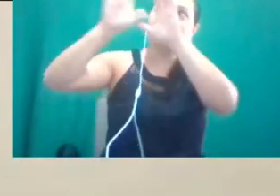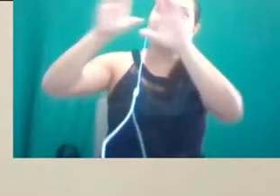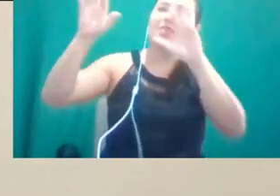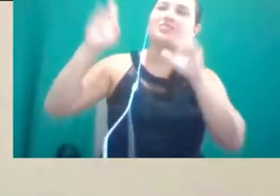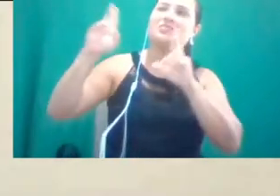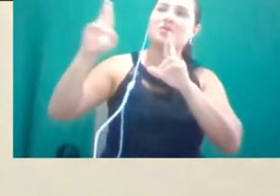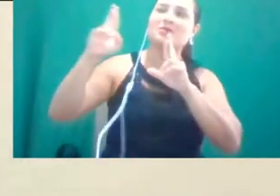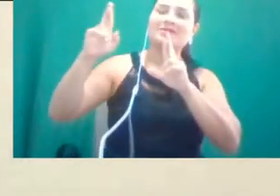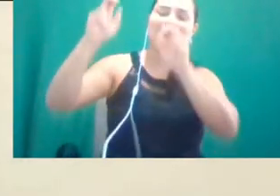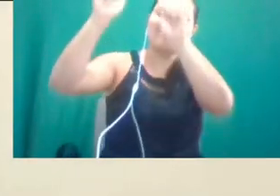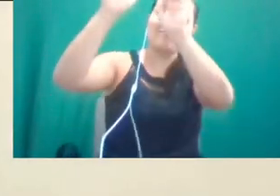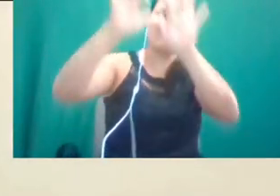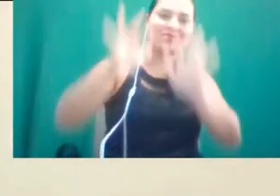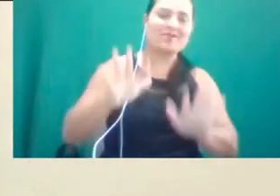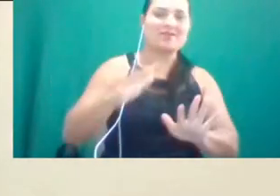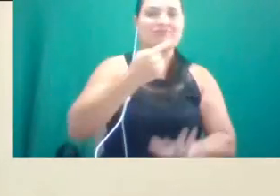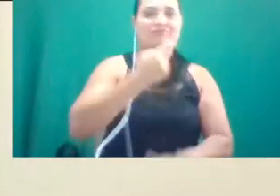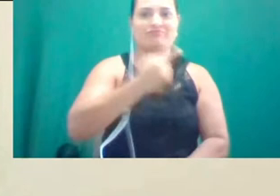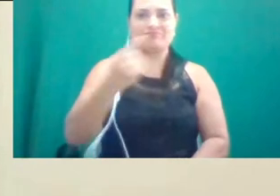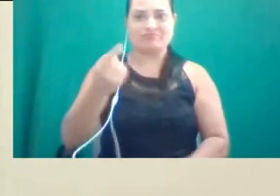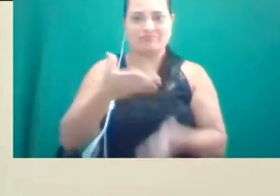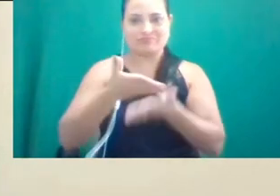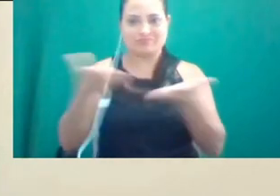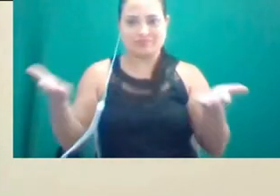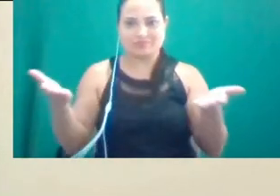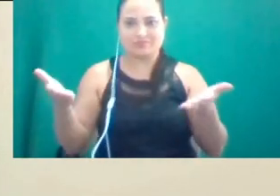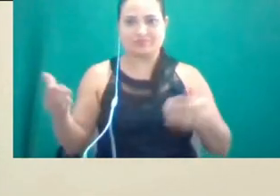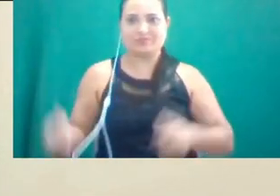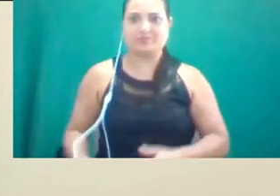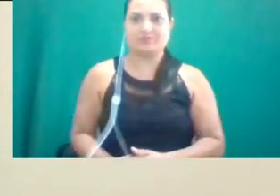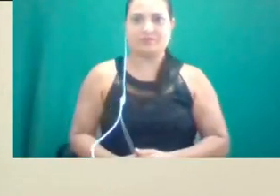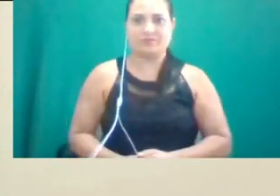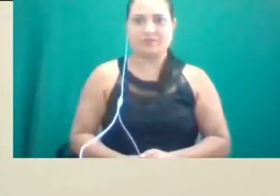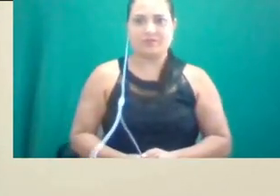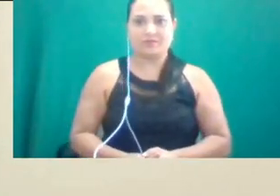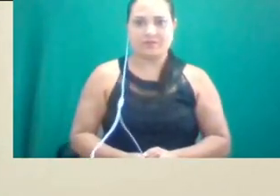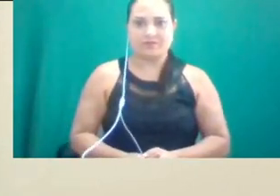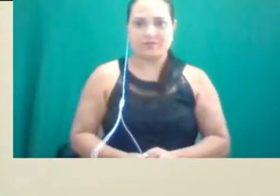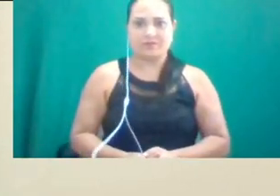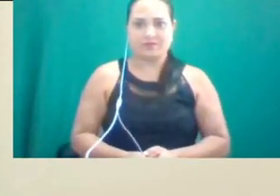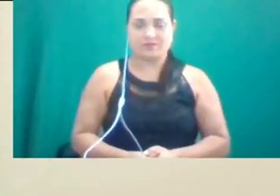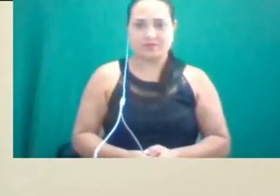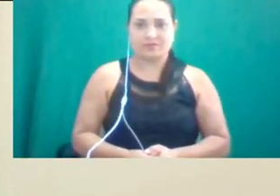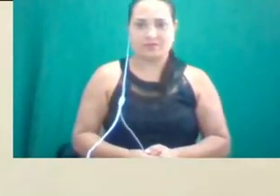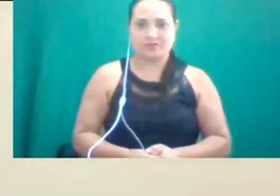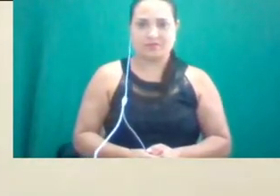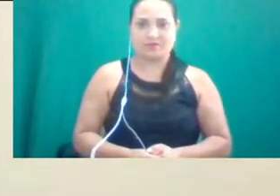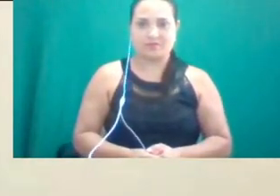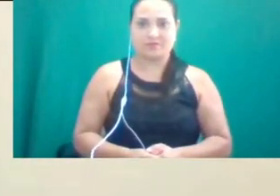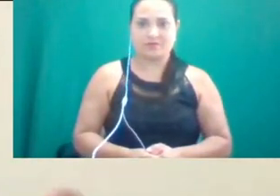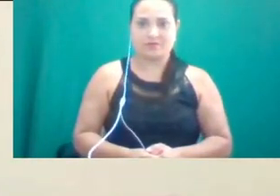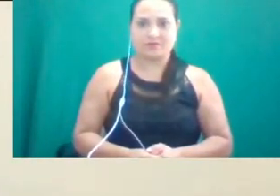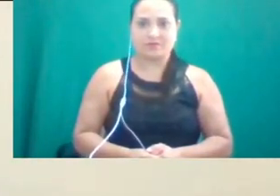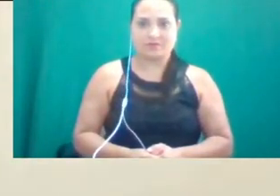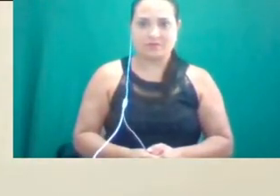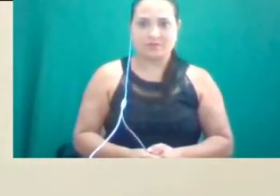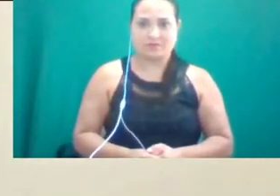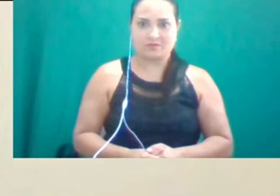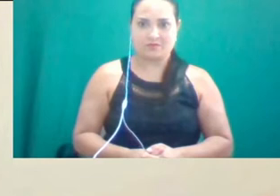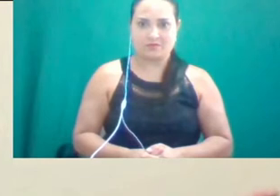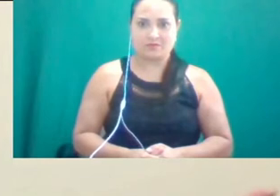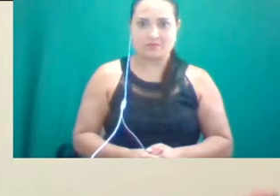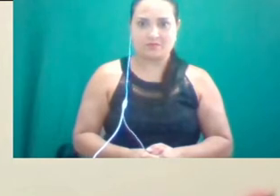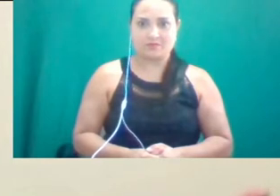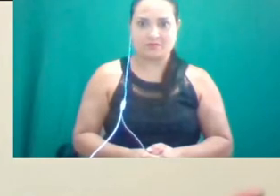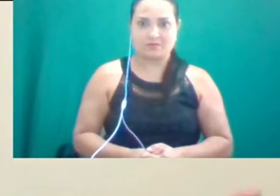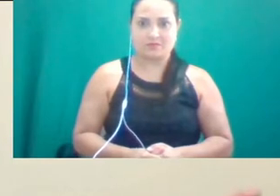desenvolver. Que a gente estava lá na sala de aula, aprendendo mais, adquirindo mais conhecimento. Muitos fazem